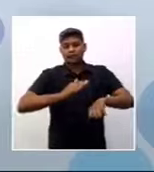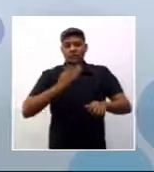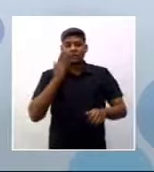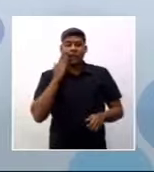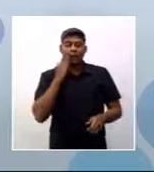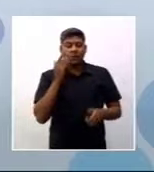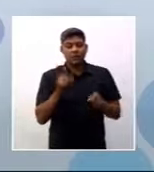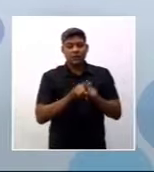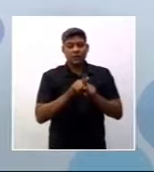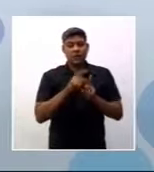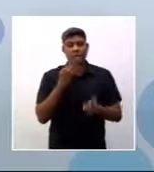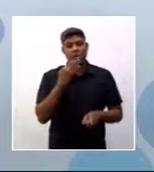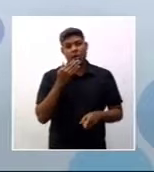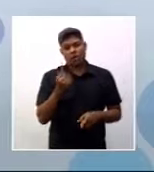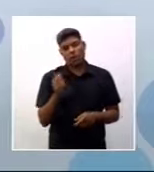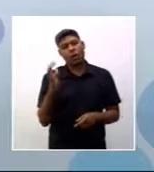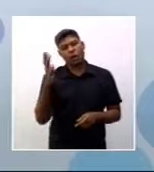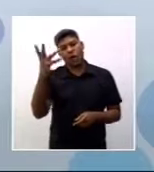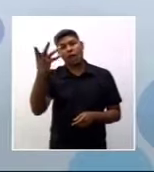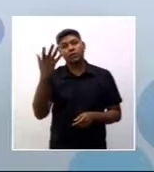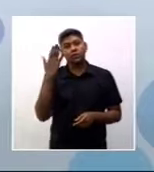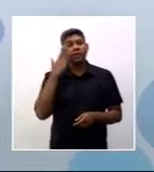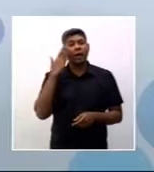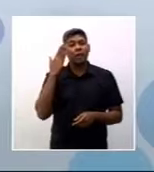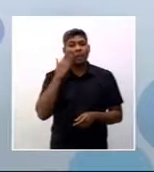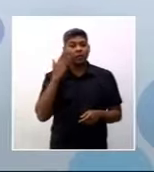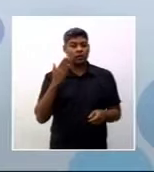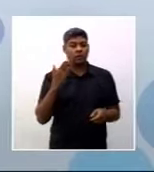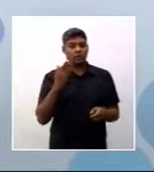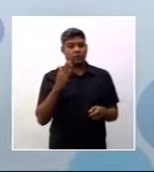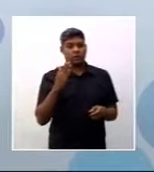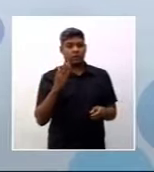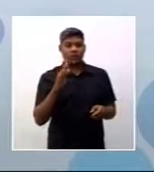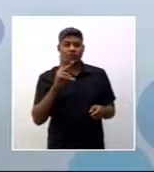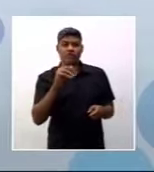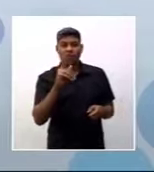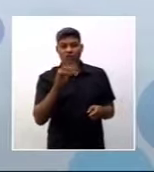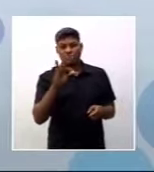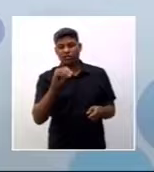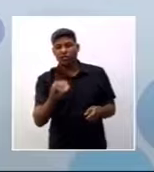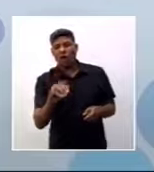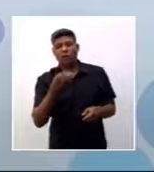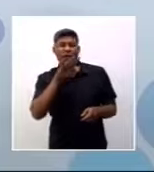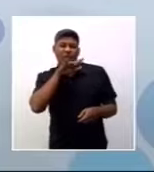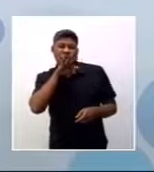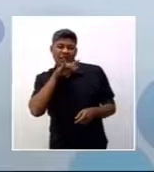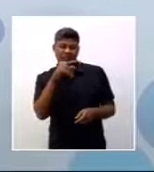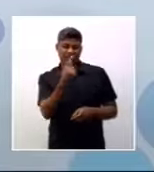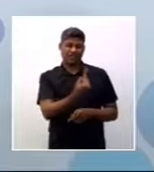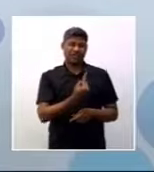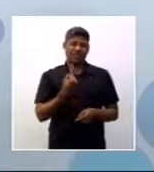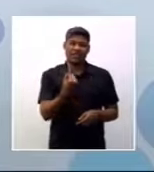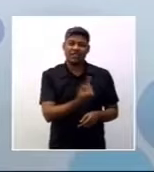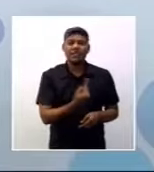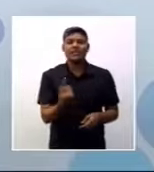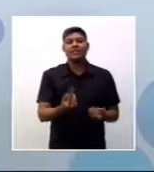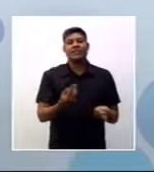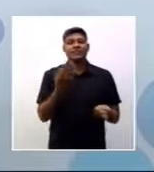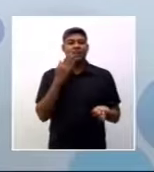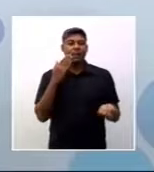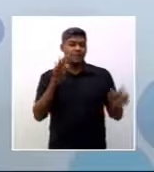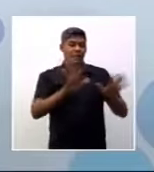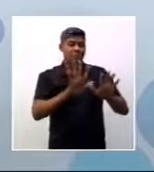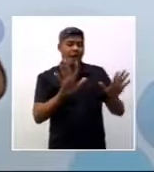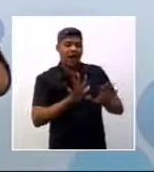melhor né é claro a gente sabe que o photoshop no fim das contas ele acaba sem algo muito ruim para gente né as vezes a gente